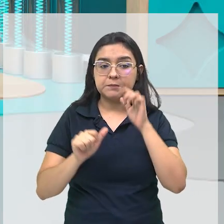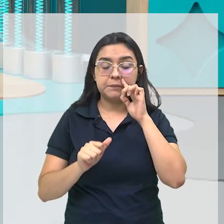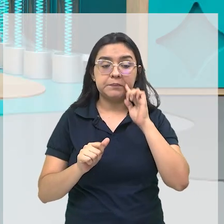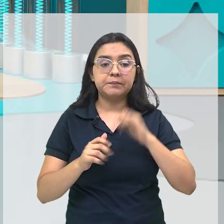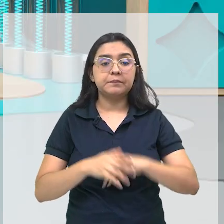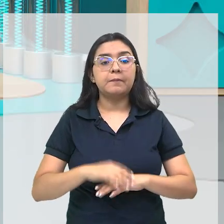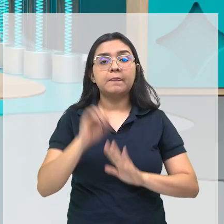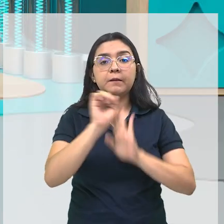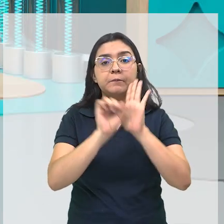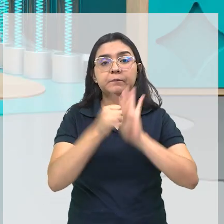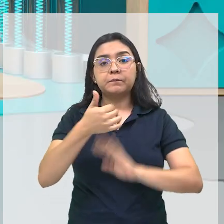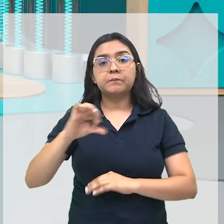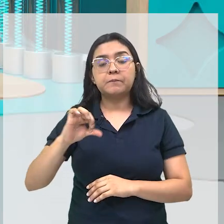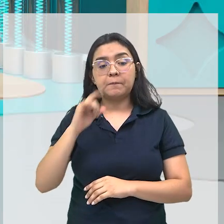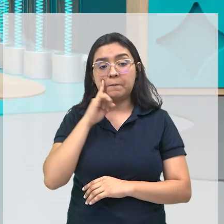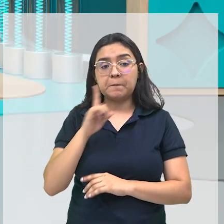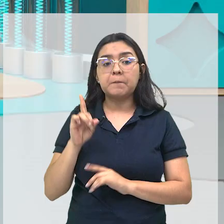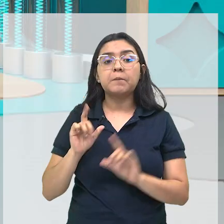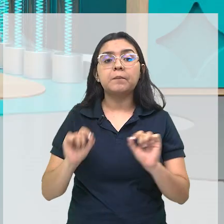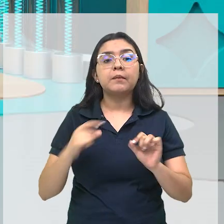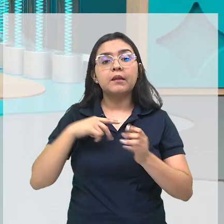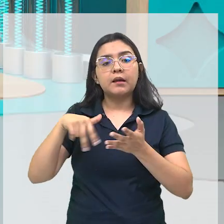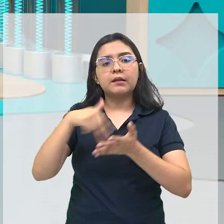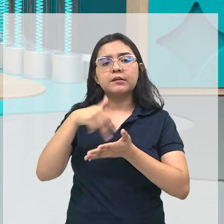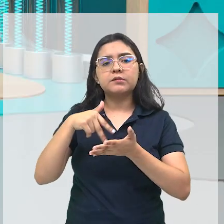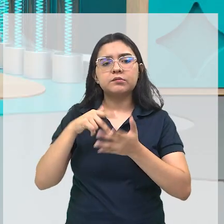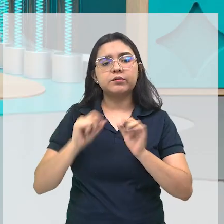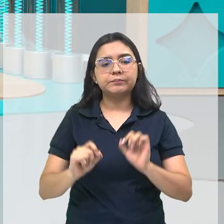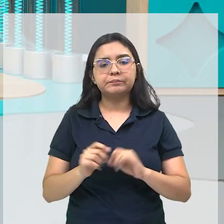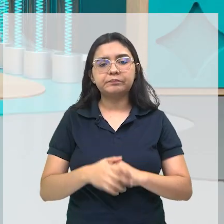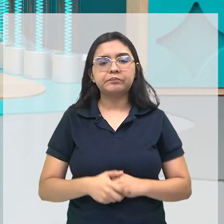cenário. No século XIX, olha só, a dança